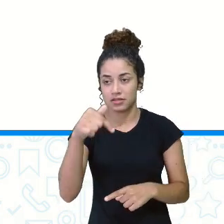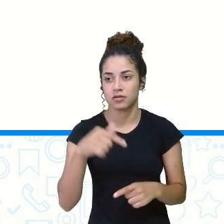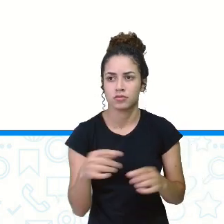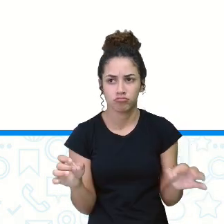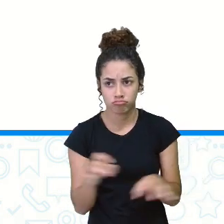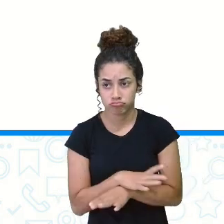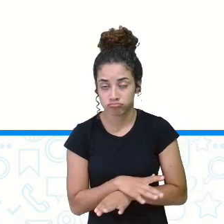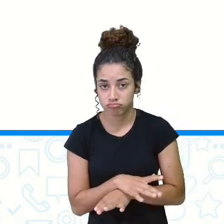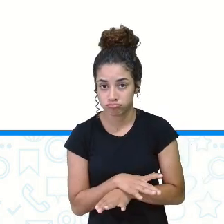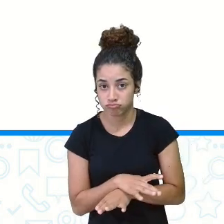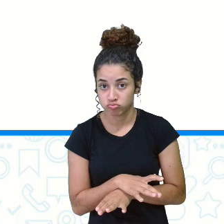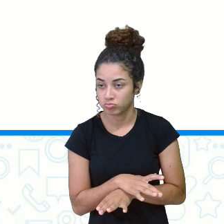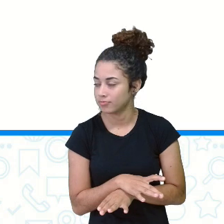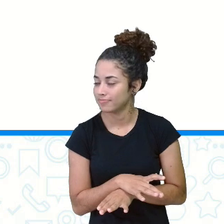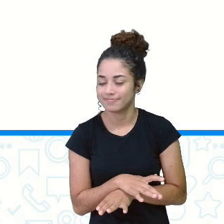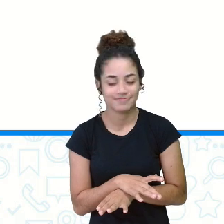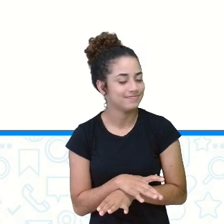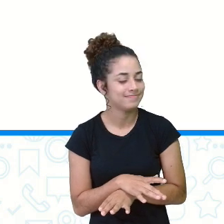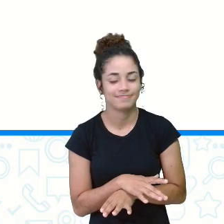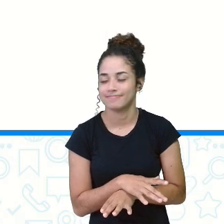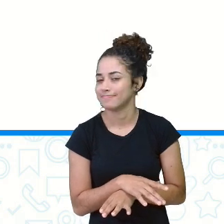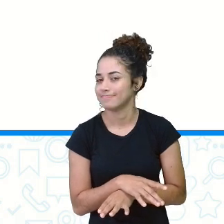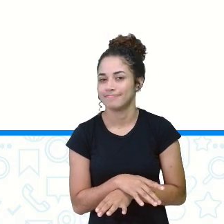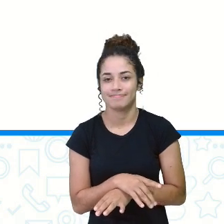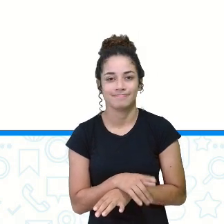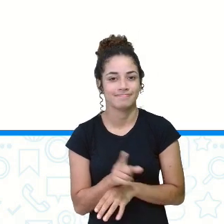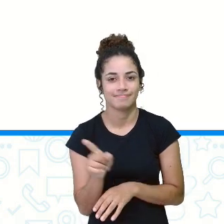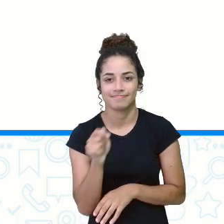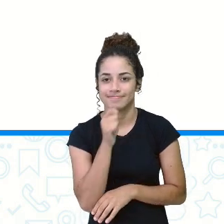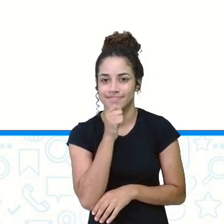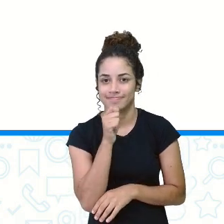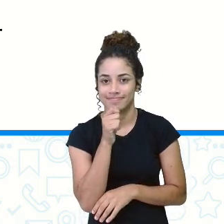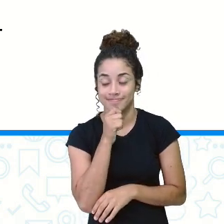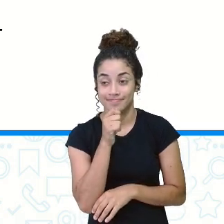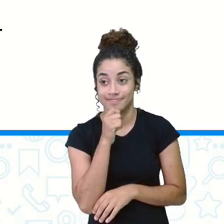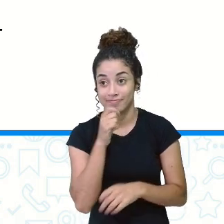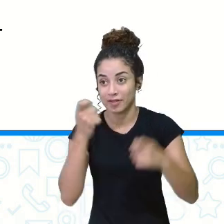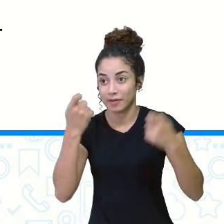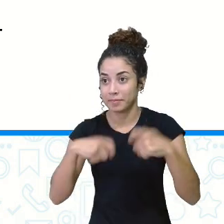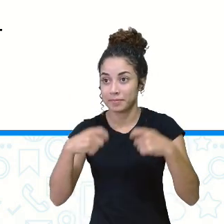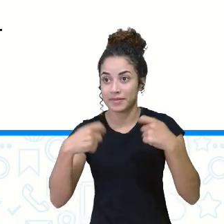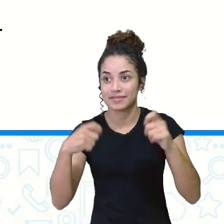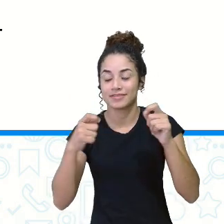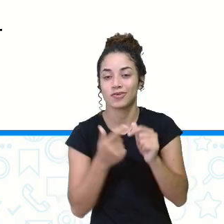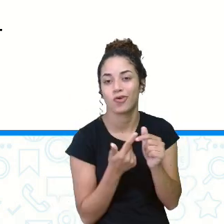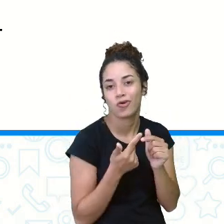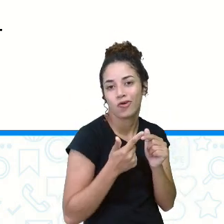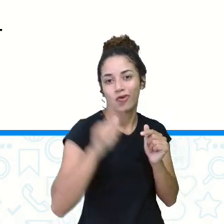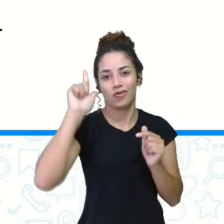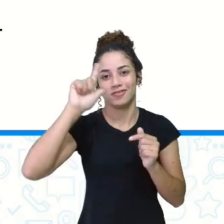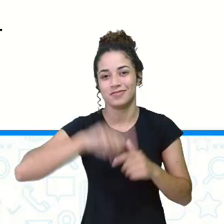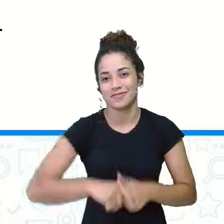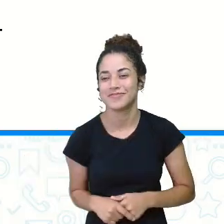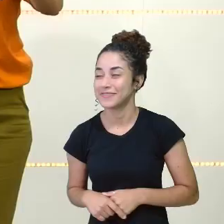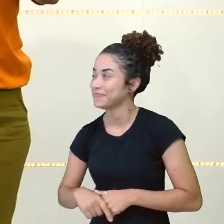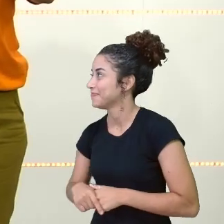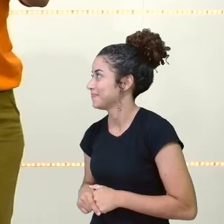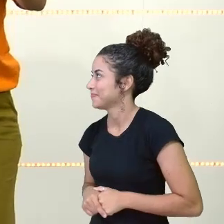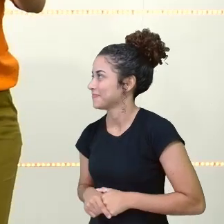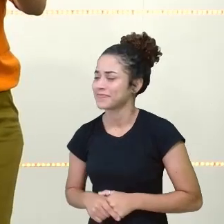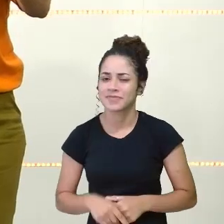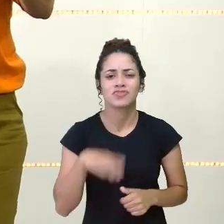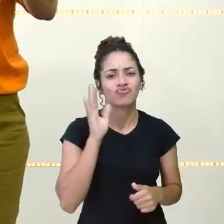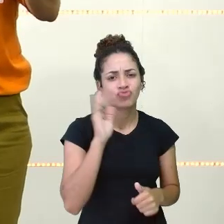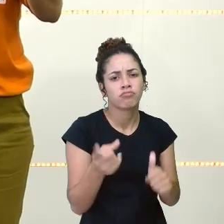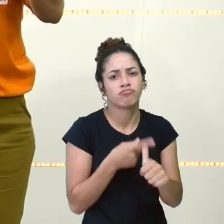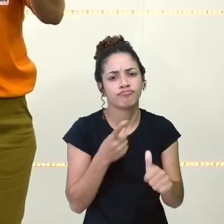por aí? Claro que não. A gente precisa fazer o outro algarismo também. Já fiz